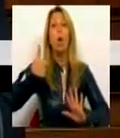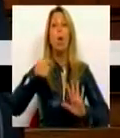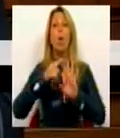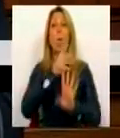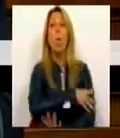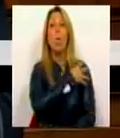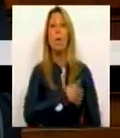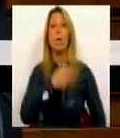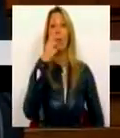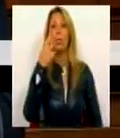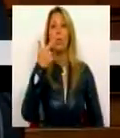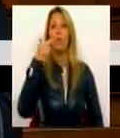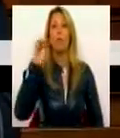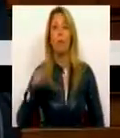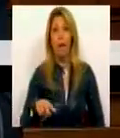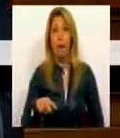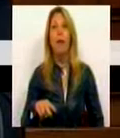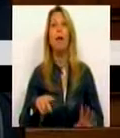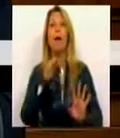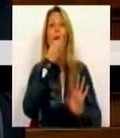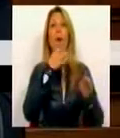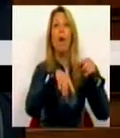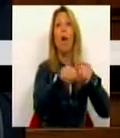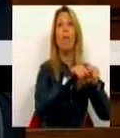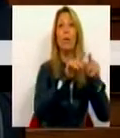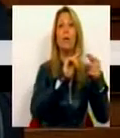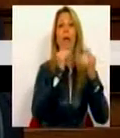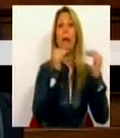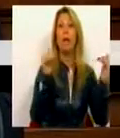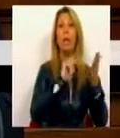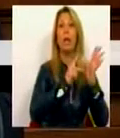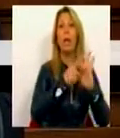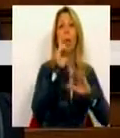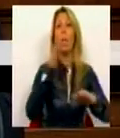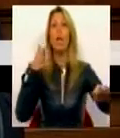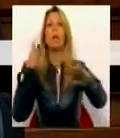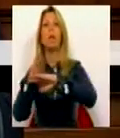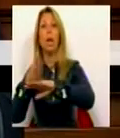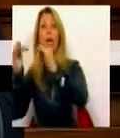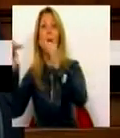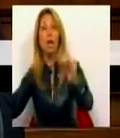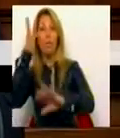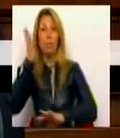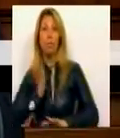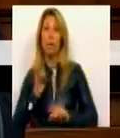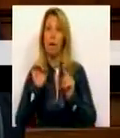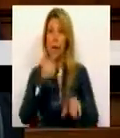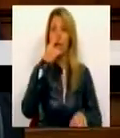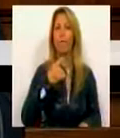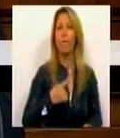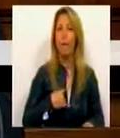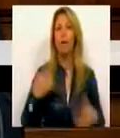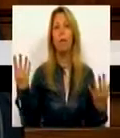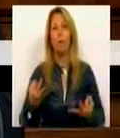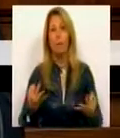que falar com o nível político ou com o nível técnico e não falava imediatamente com o nível militar, e essa lacuna foi-me aliás reportada